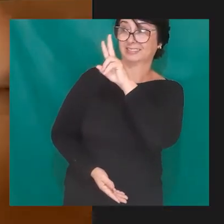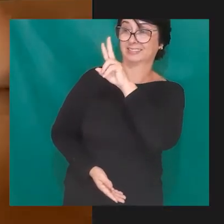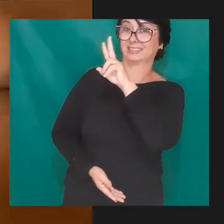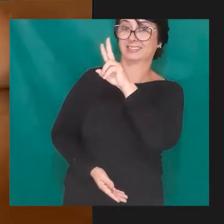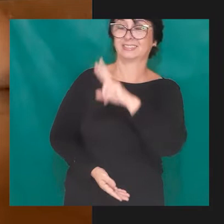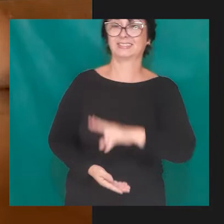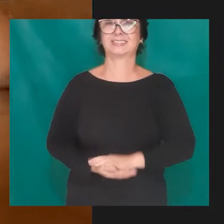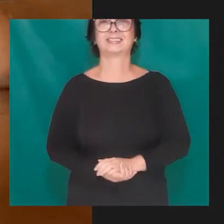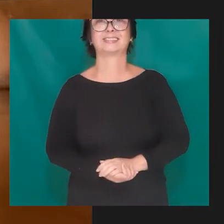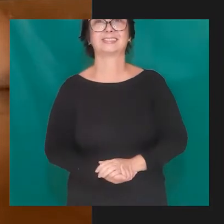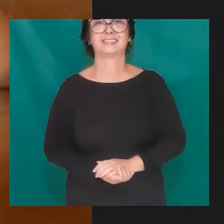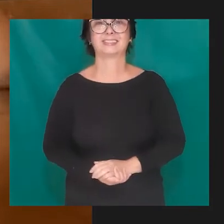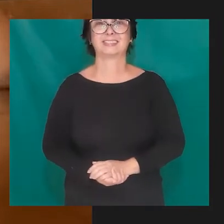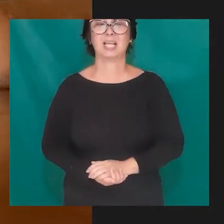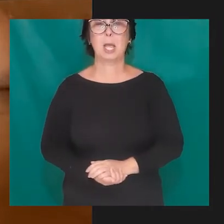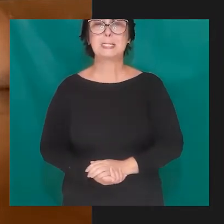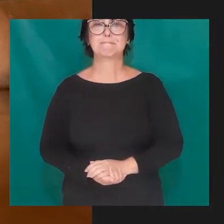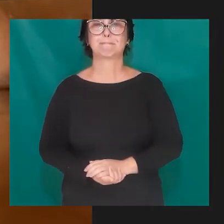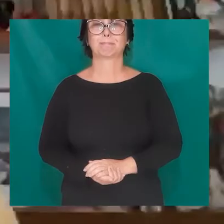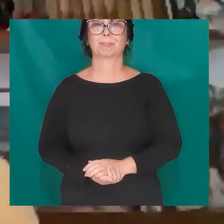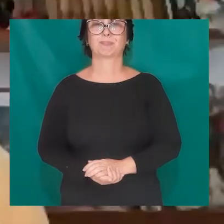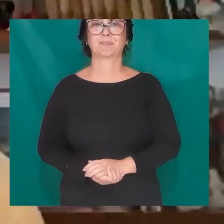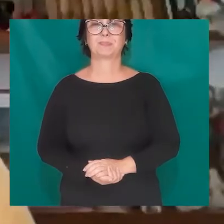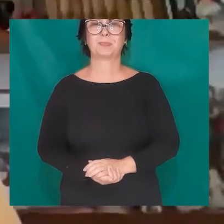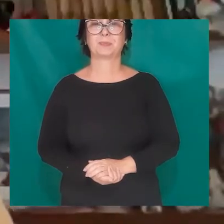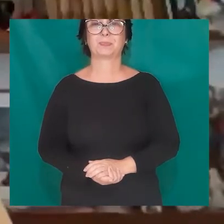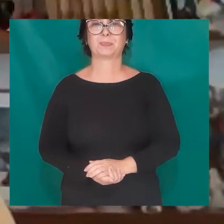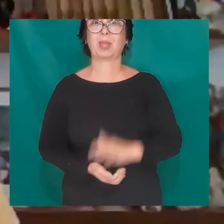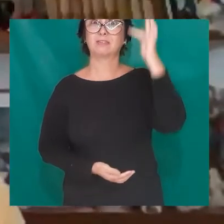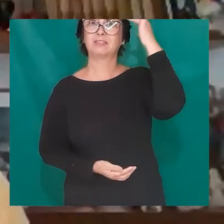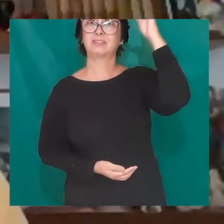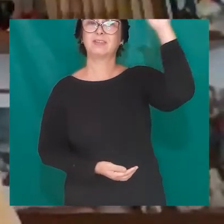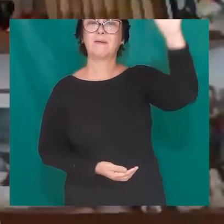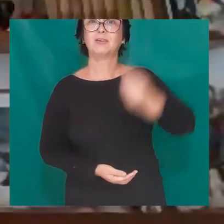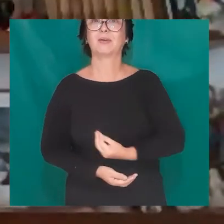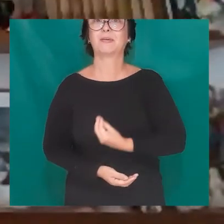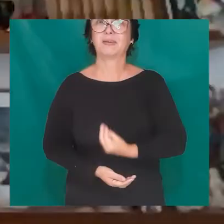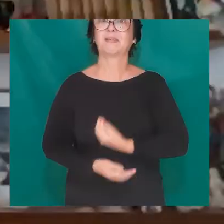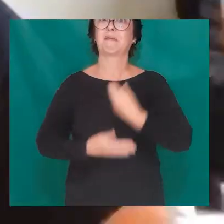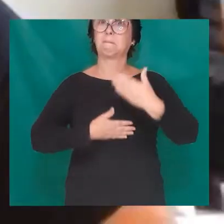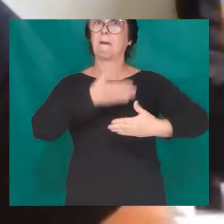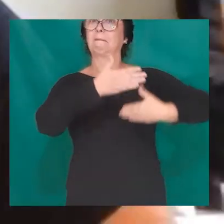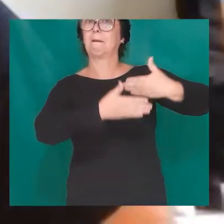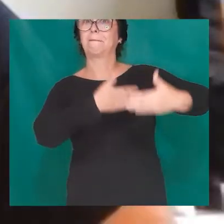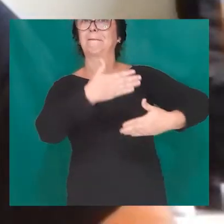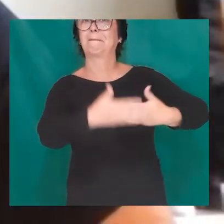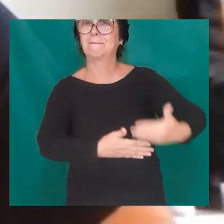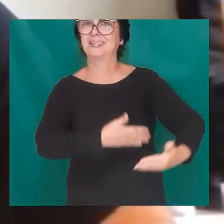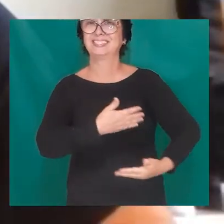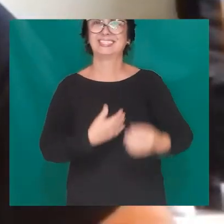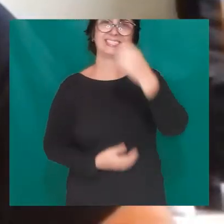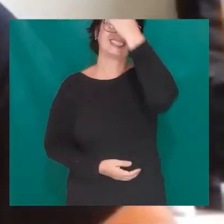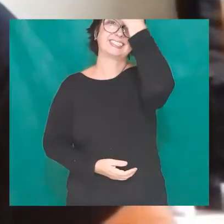É. Pois é, é verdade. Tá. A Manossofa sobreviveu nos bailes, né? Sobreviveu, exatamente.